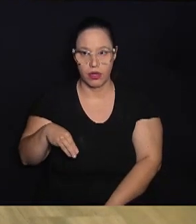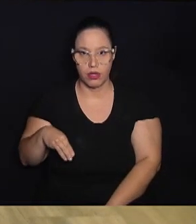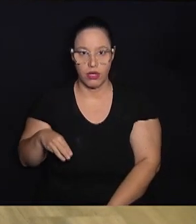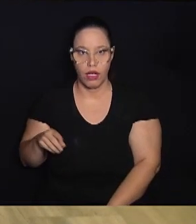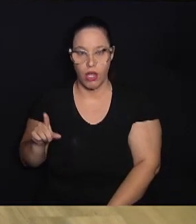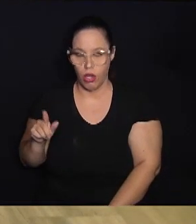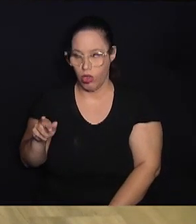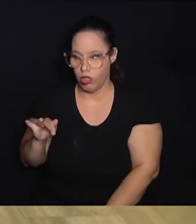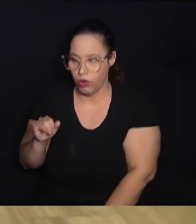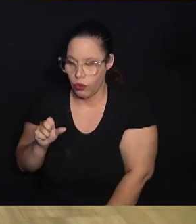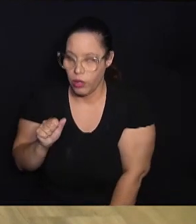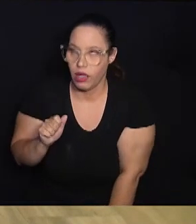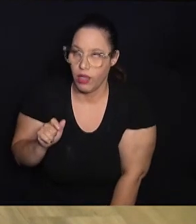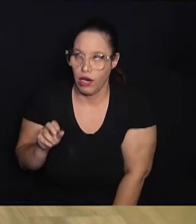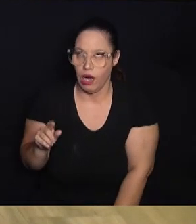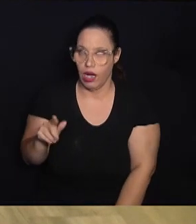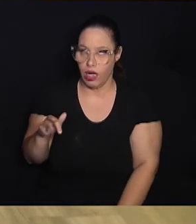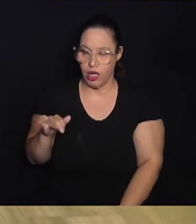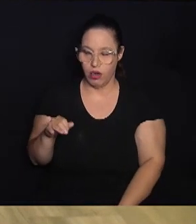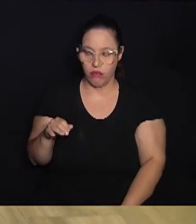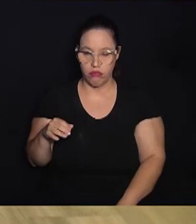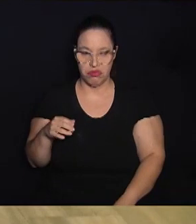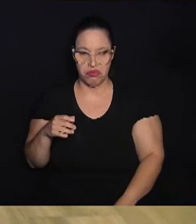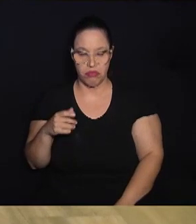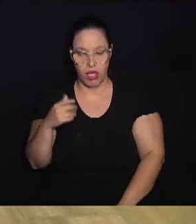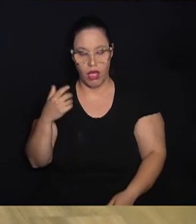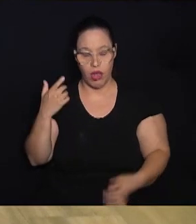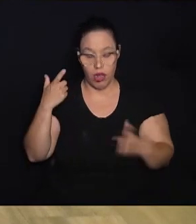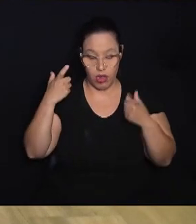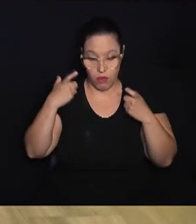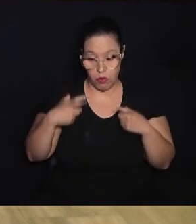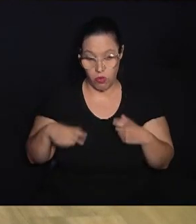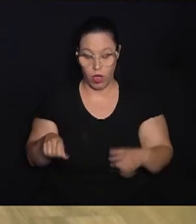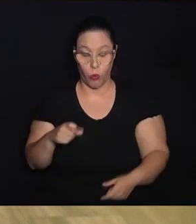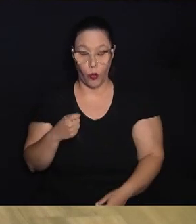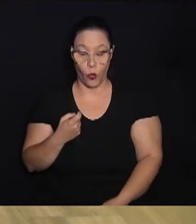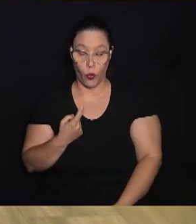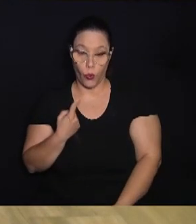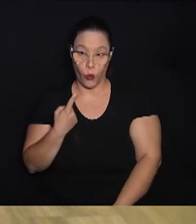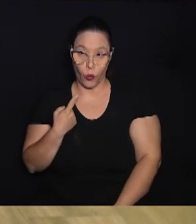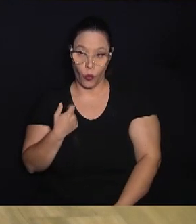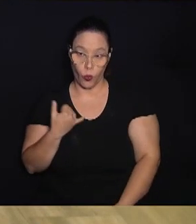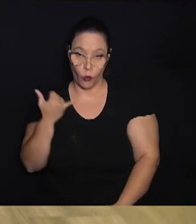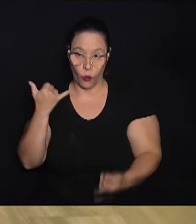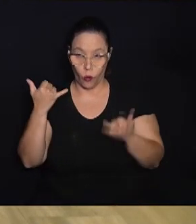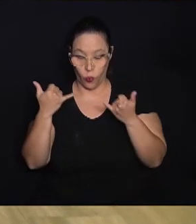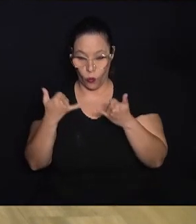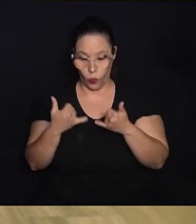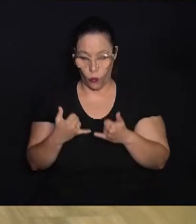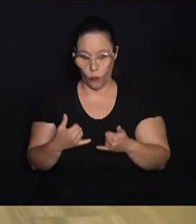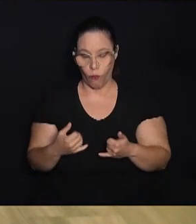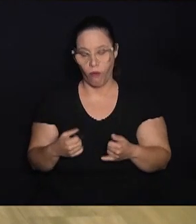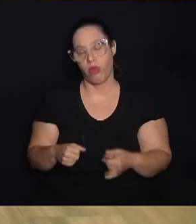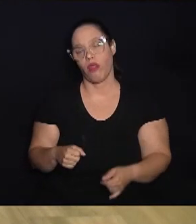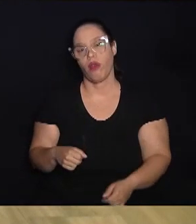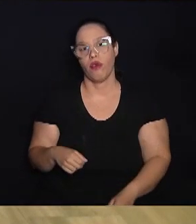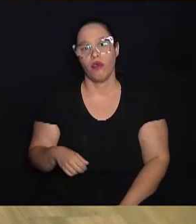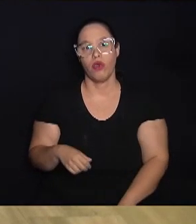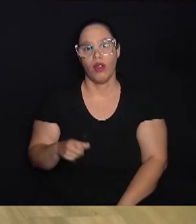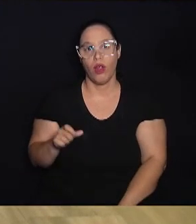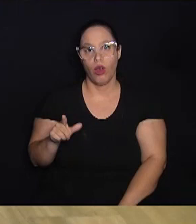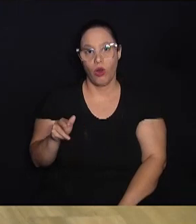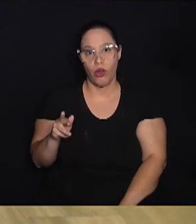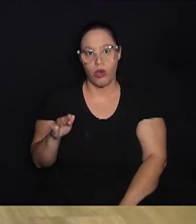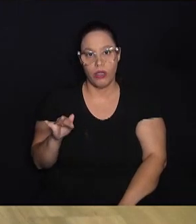Line uma mulher mais e fina magra assim né long Line a aí em 2002 quando eu fui aluna dele era uma Luis Line